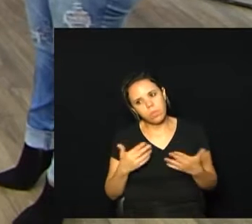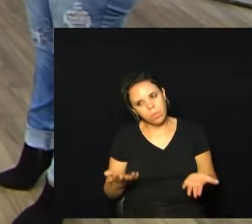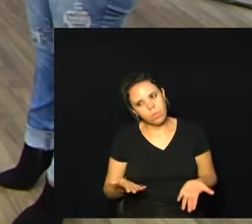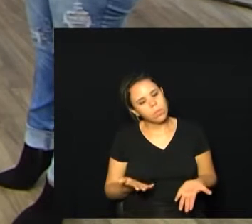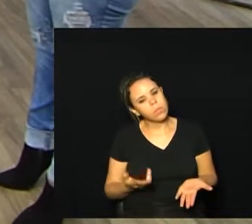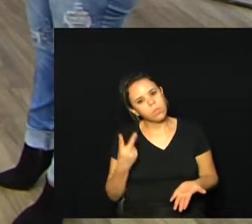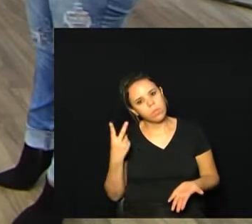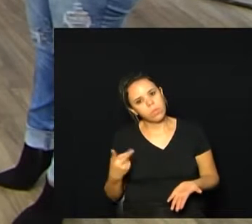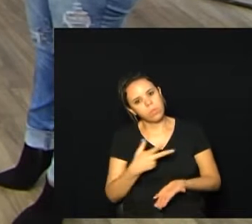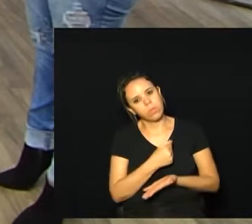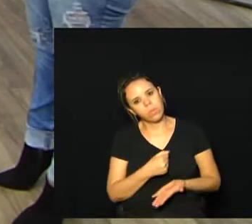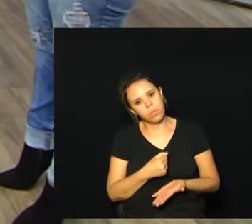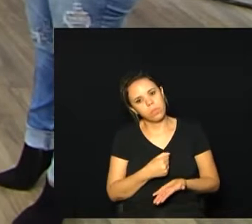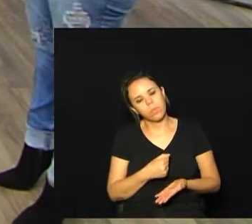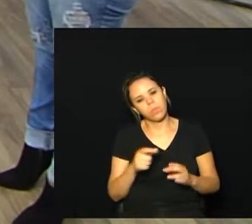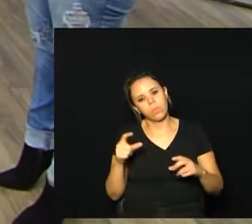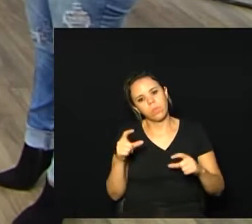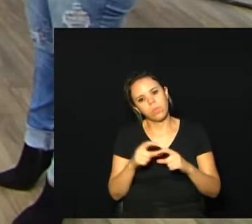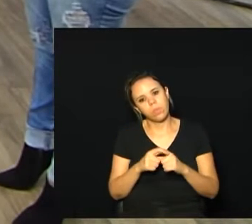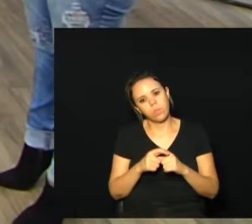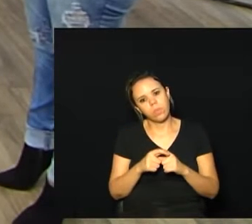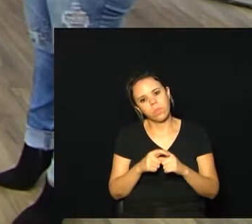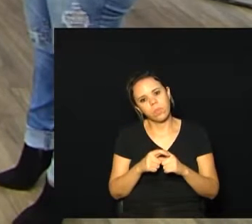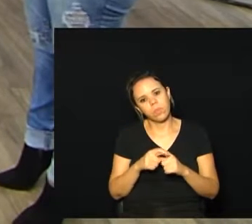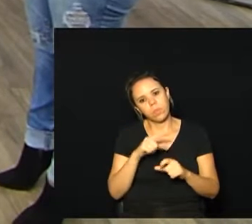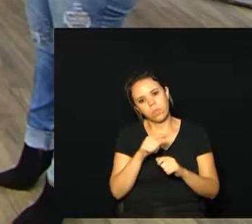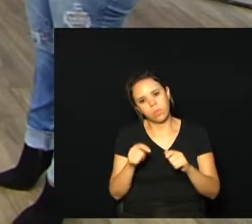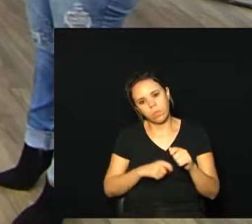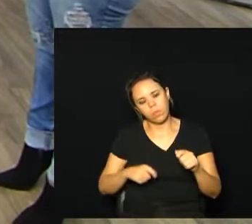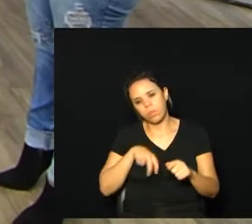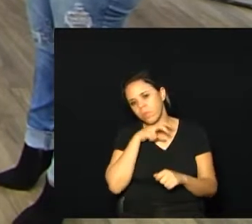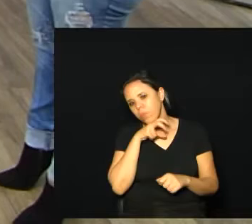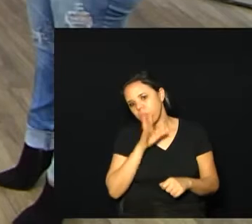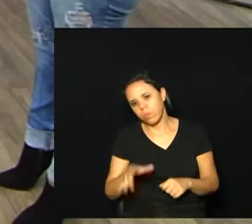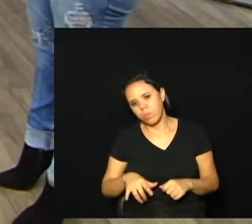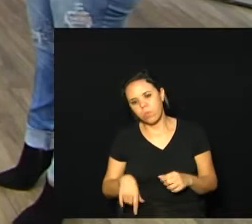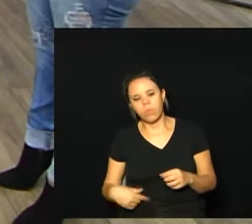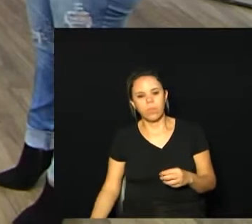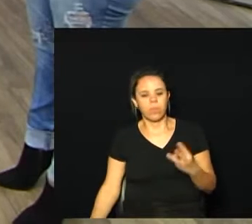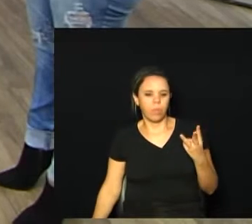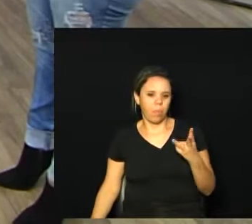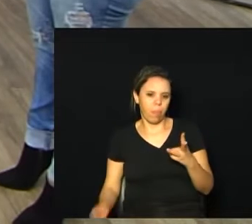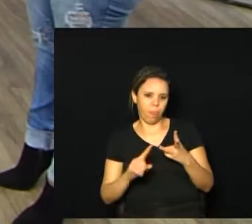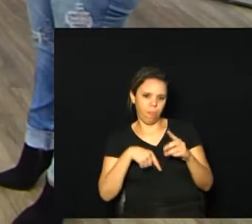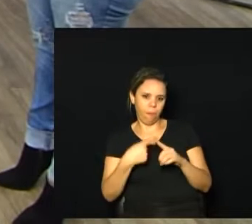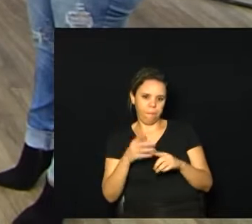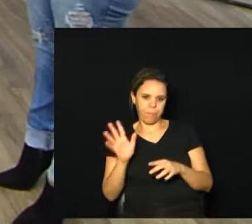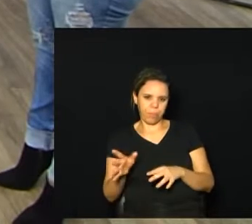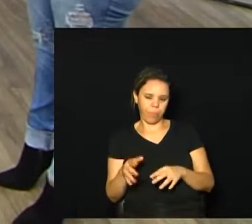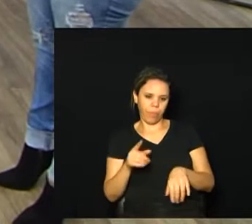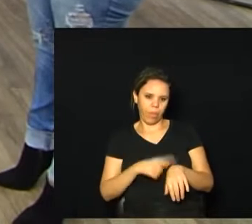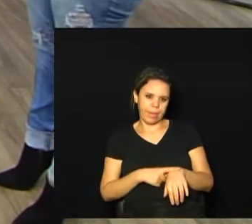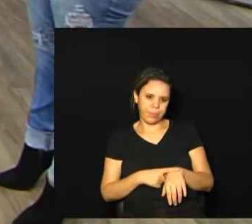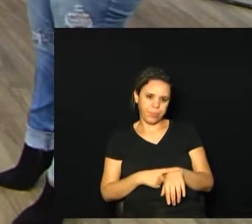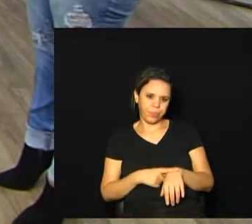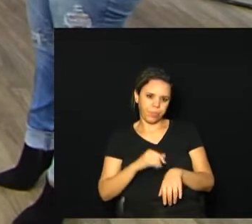2 doses para AstraZeneca, para Pfizer, para Coronavac, já tem a dose adicional, você viu aí os prazos,